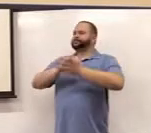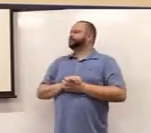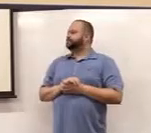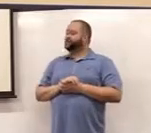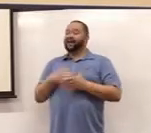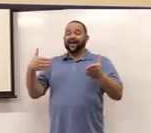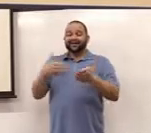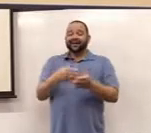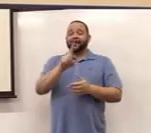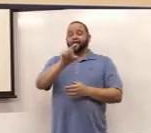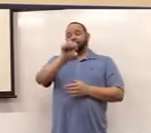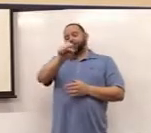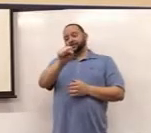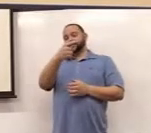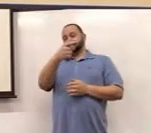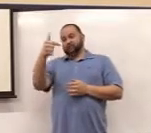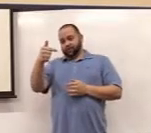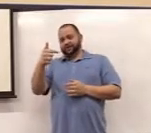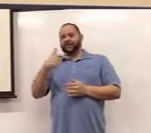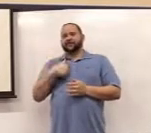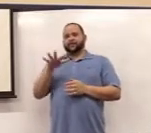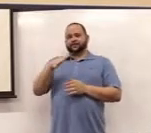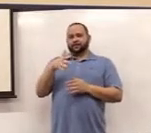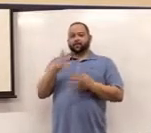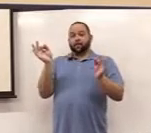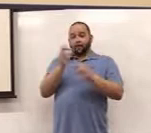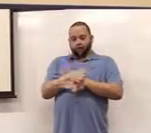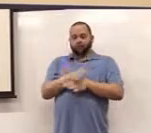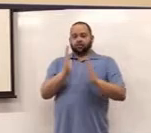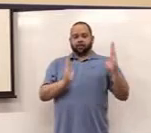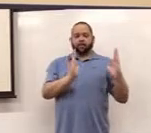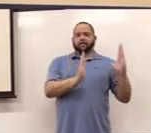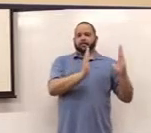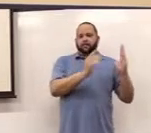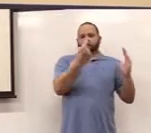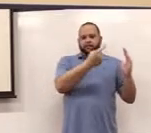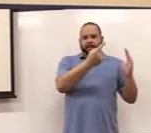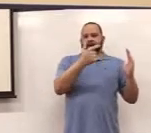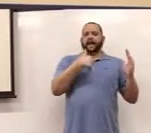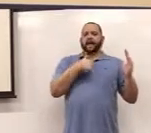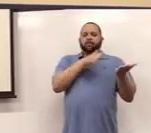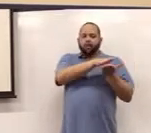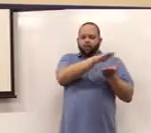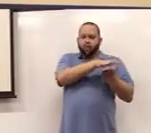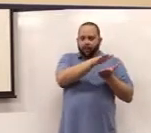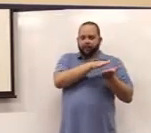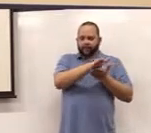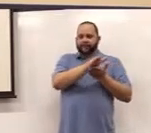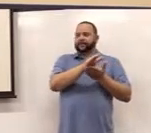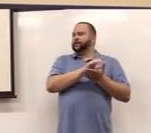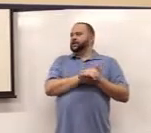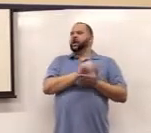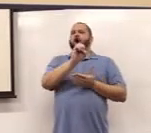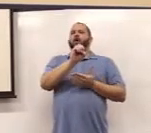até 1812, que é quando mais ou menos termina essa primeira fase dele, ele publica os primeiros opus dele, né? Até o opus 10 dele. O